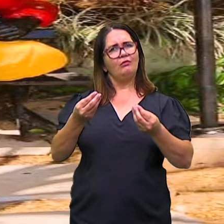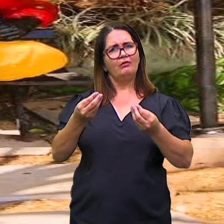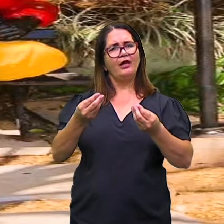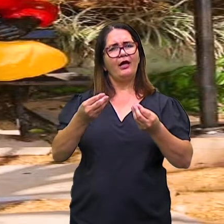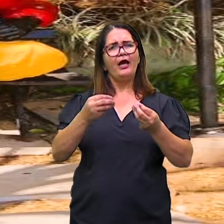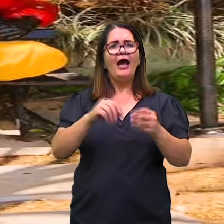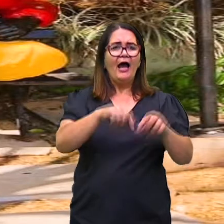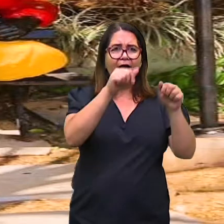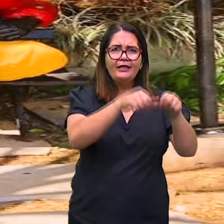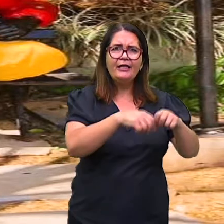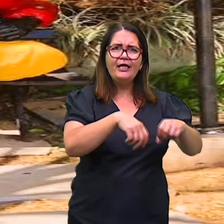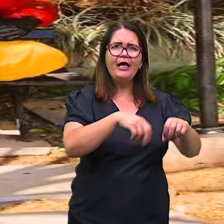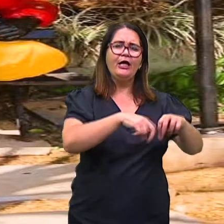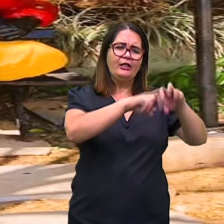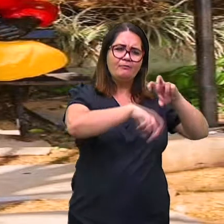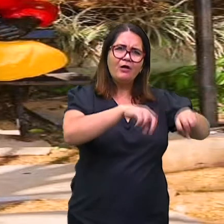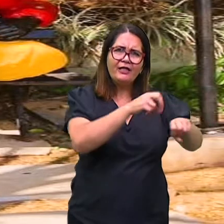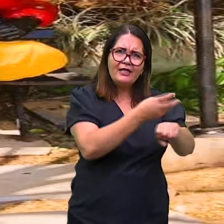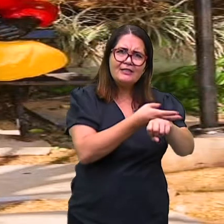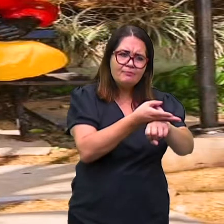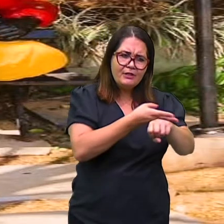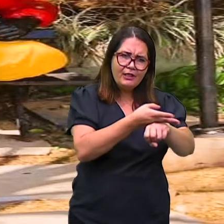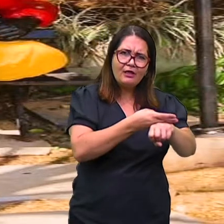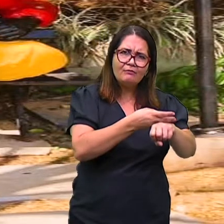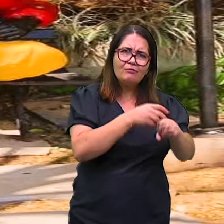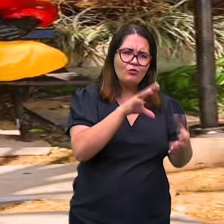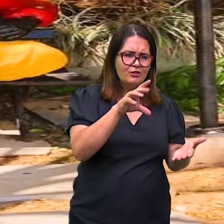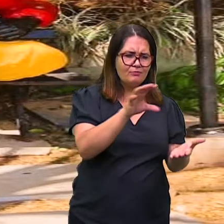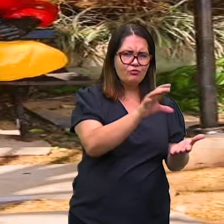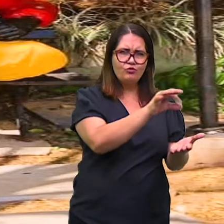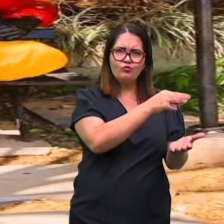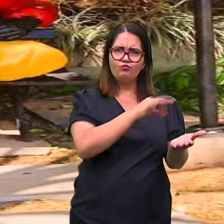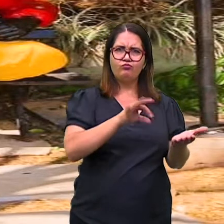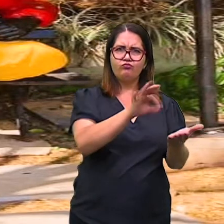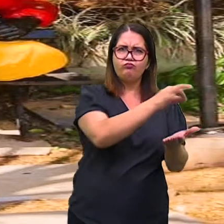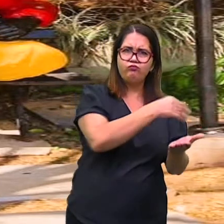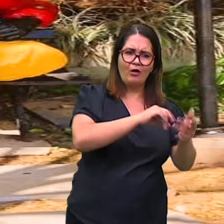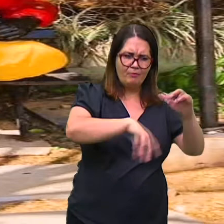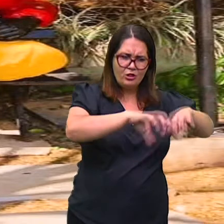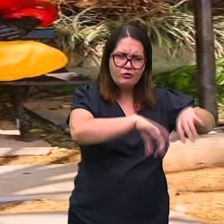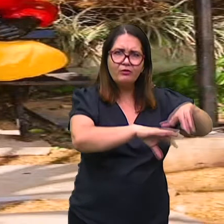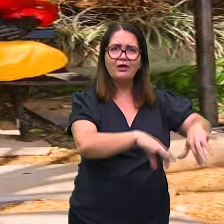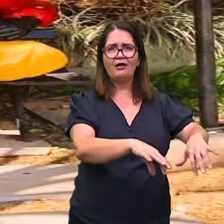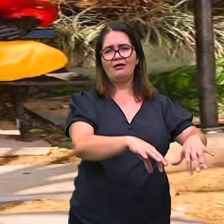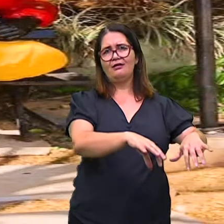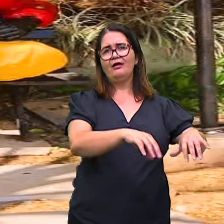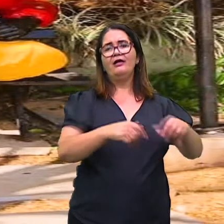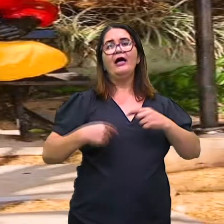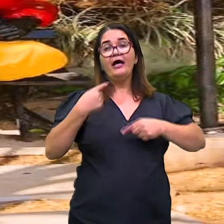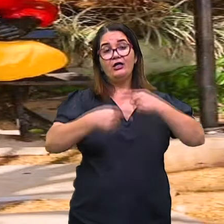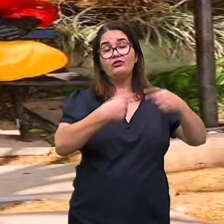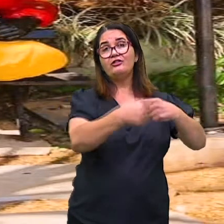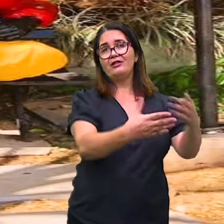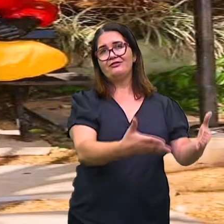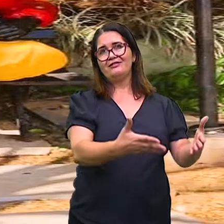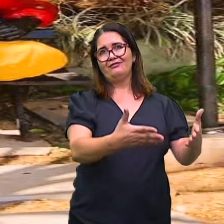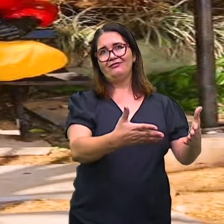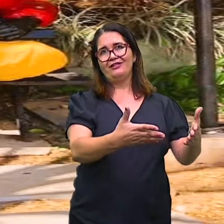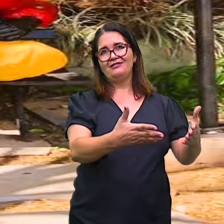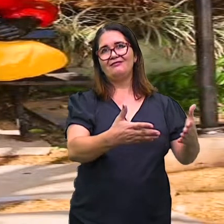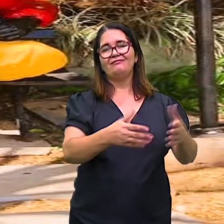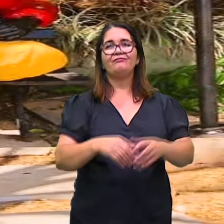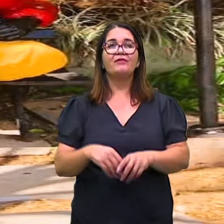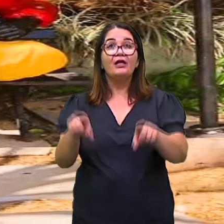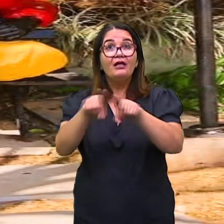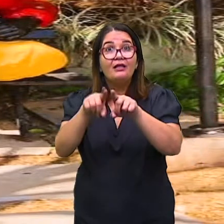portugueses, oriundos do norte de Portugal, a região que lutou bravamente contra os mouros. Local